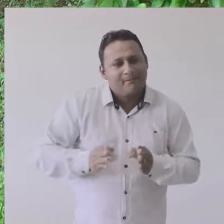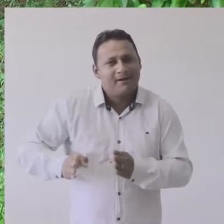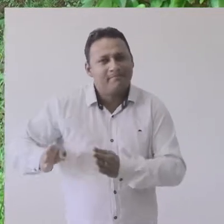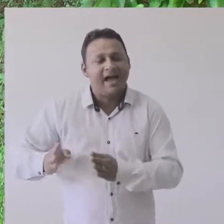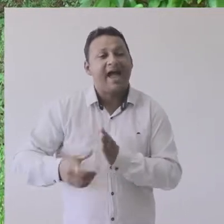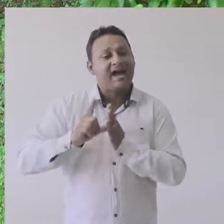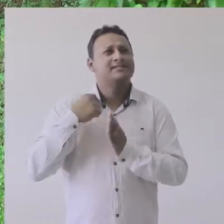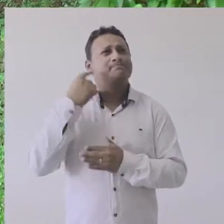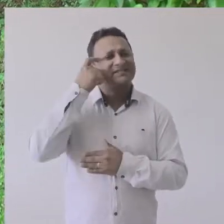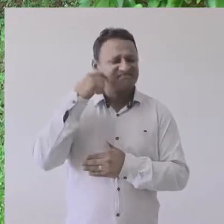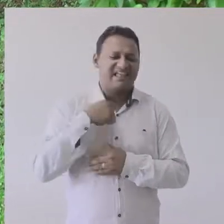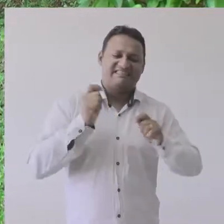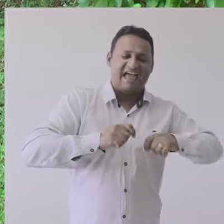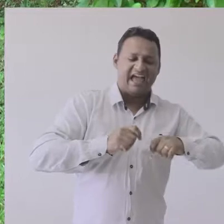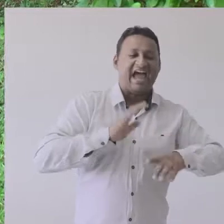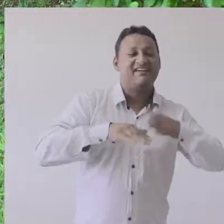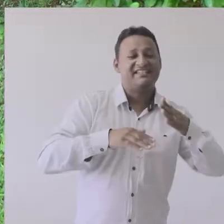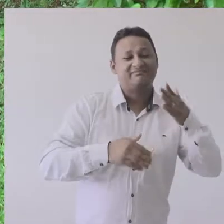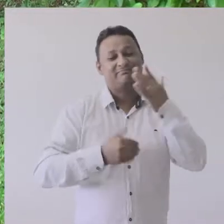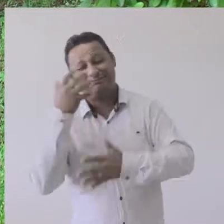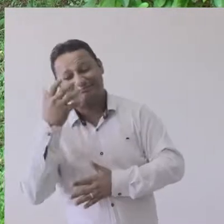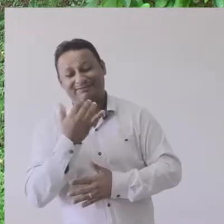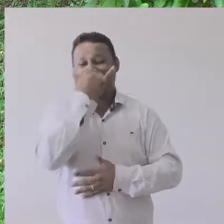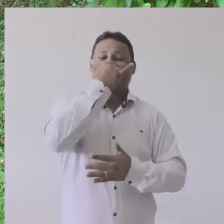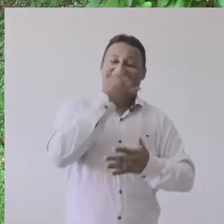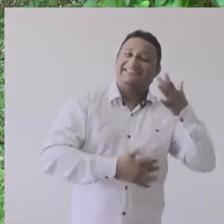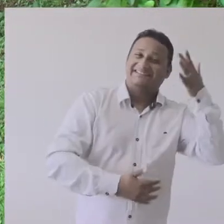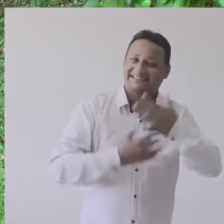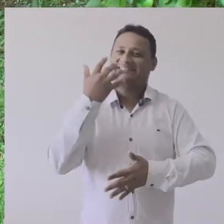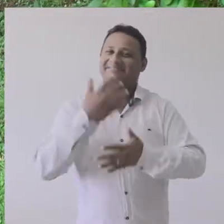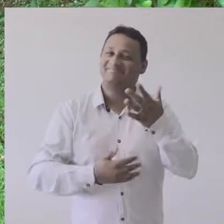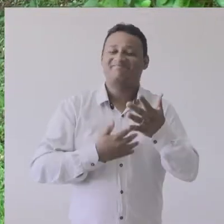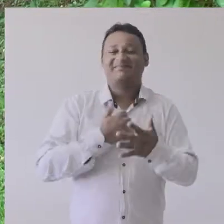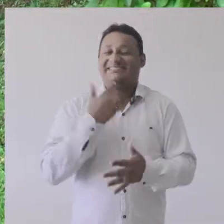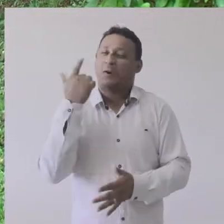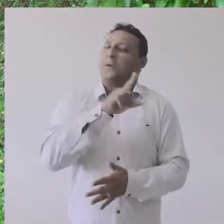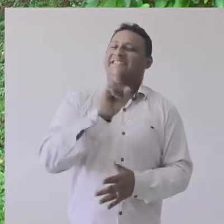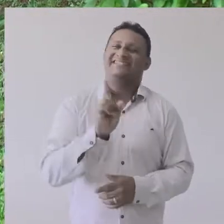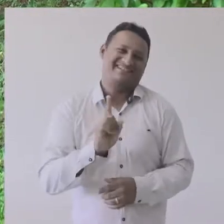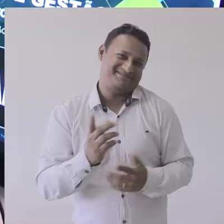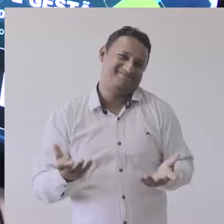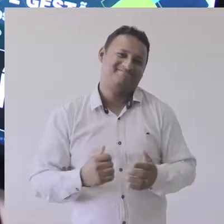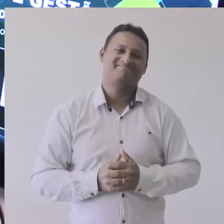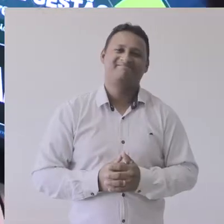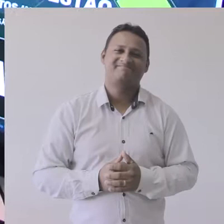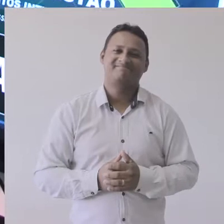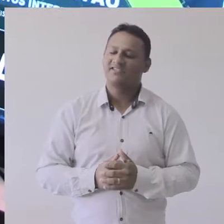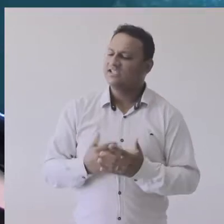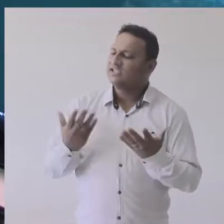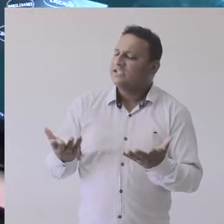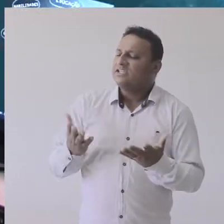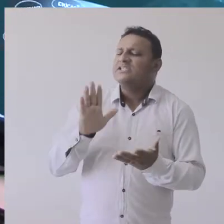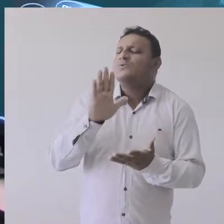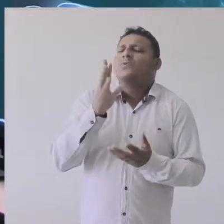organizada num ponto, mas às vezes dá uma recaída. Aí isso eu não acho que foi bem cumprido, assim. Mas qual será que